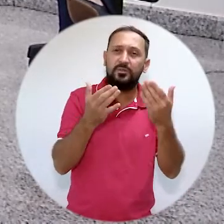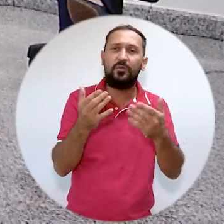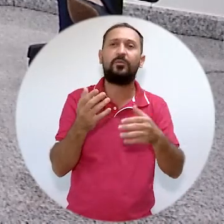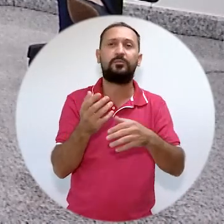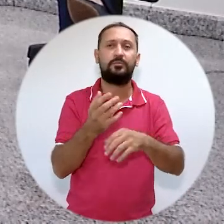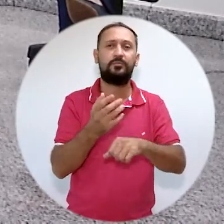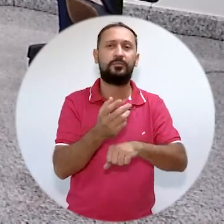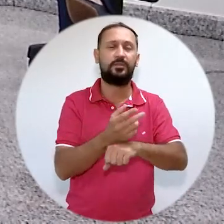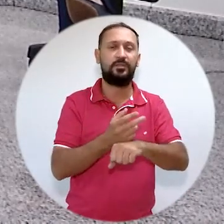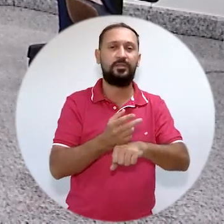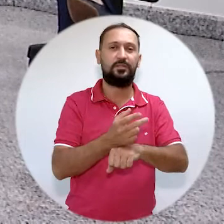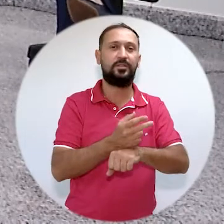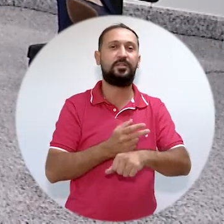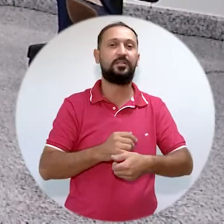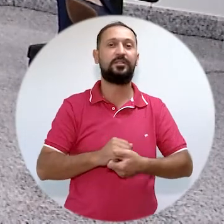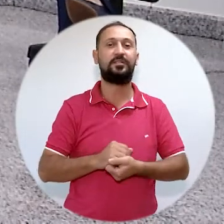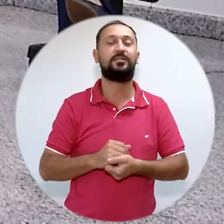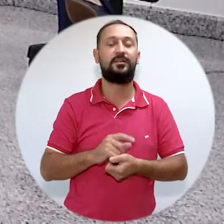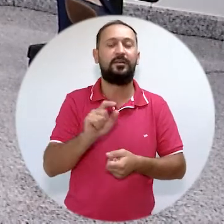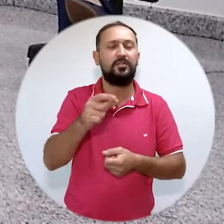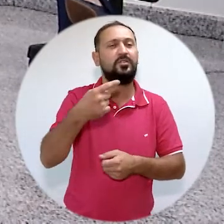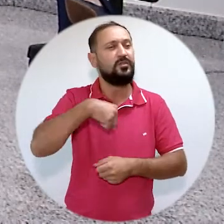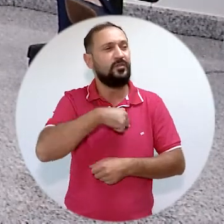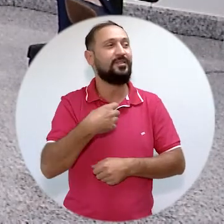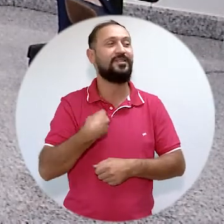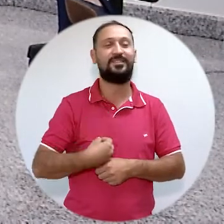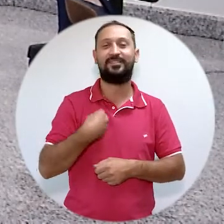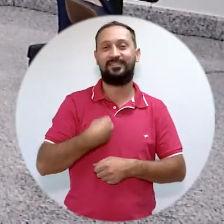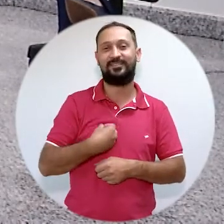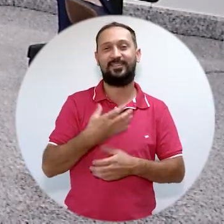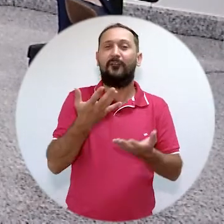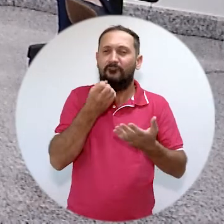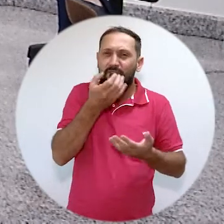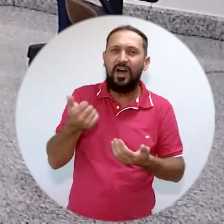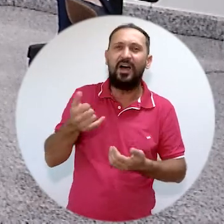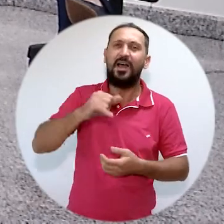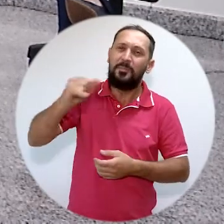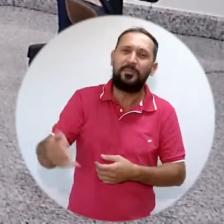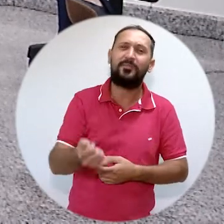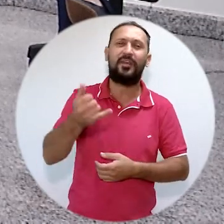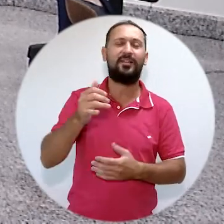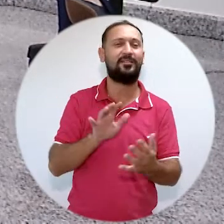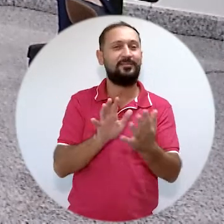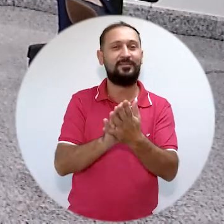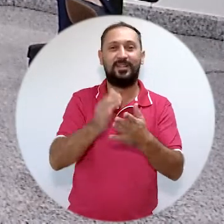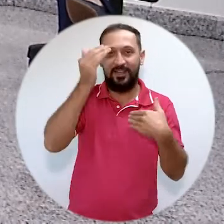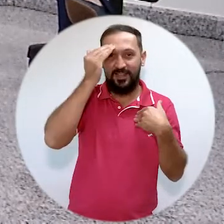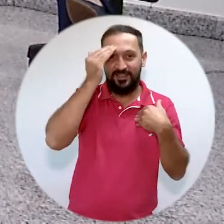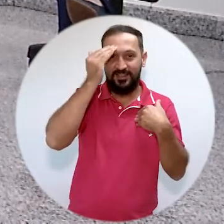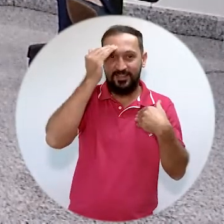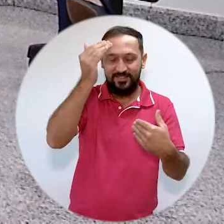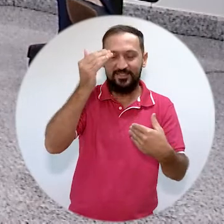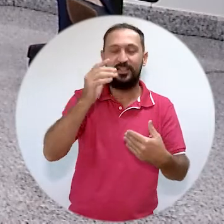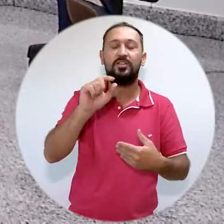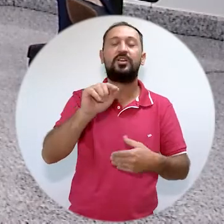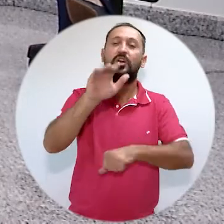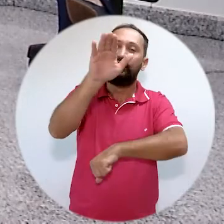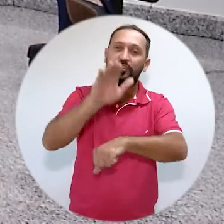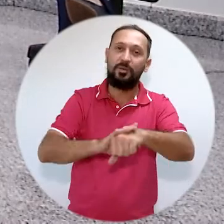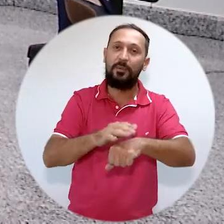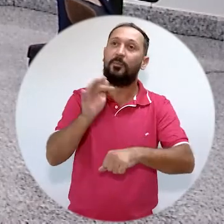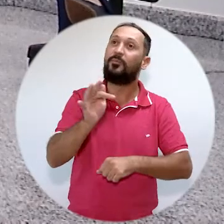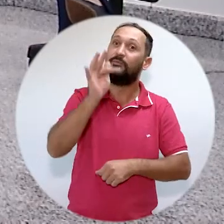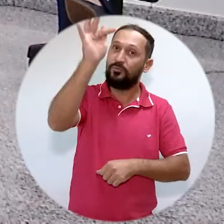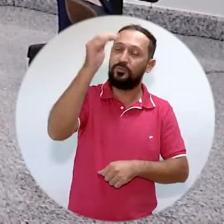psicóloga, vai atrás de um profissional, vai meditar, vai fazer exercício, vai viver, né, moçada? Pô, vamos lá, vamos encarar, né? Queria agradecer imensamente